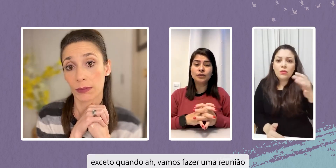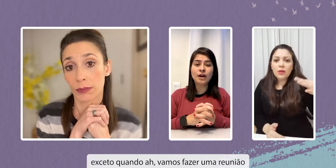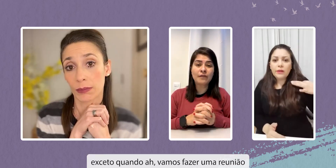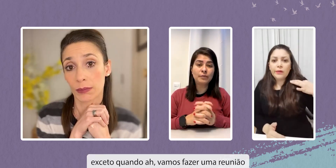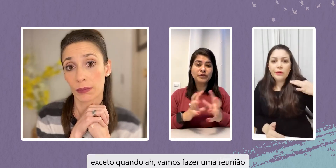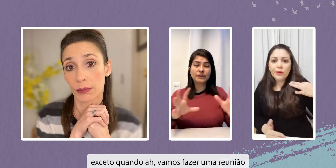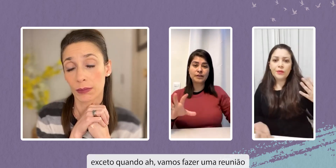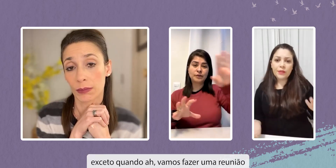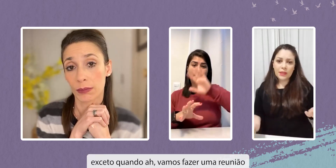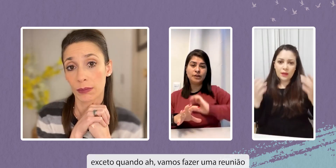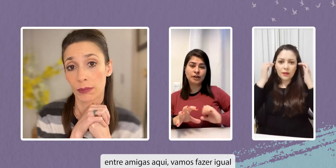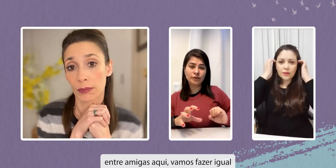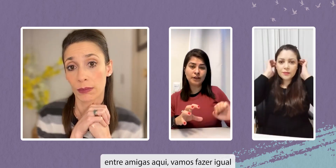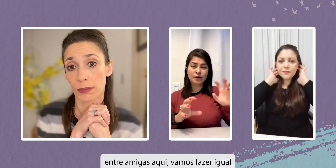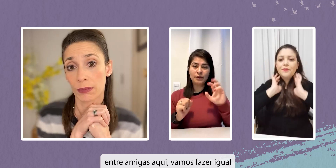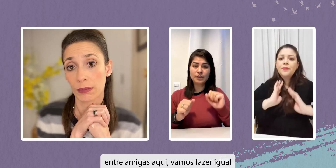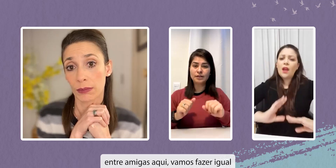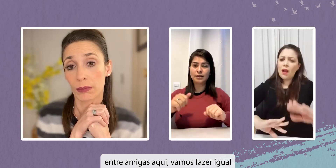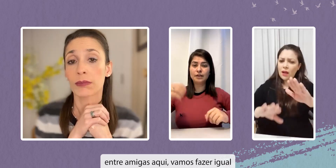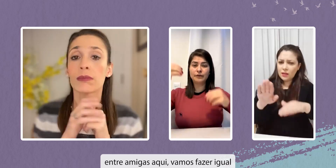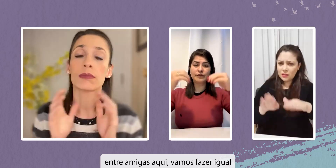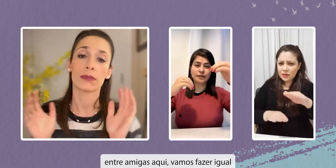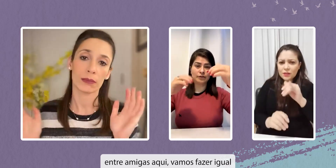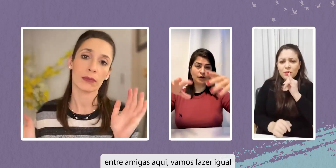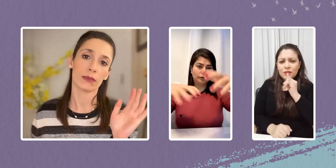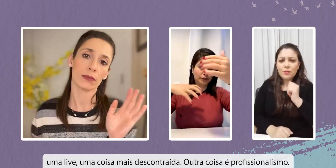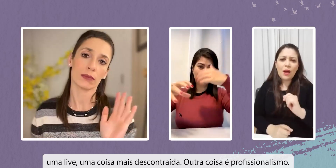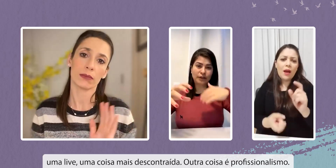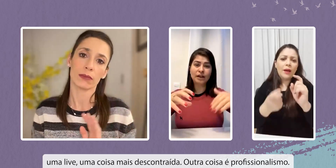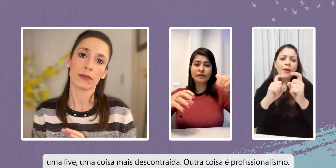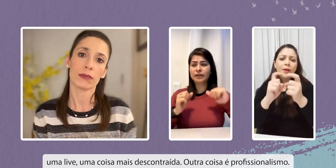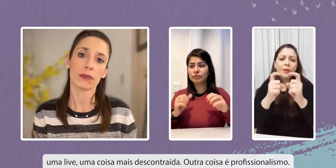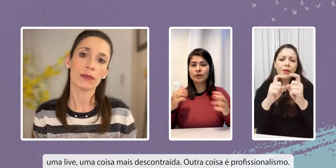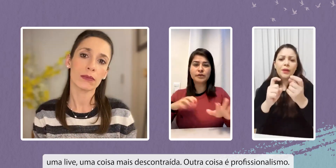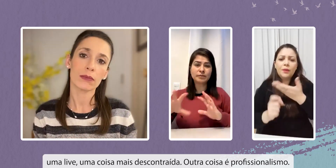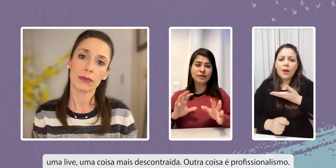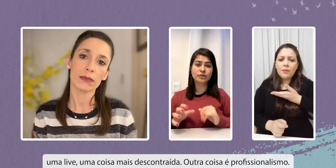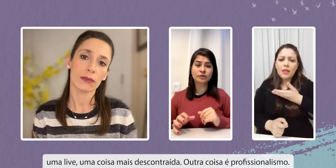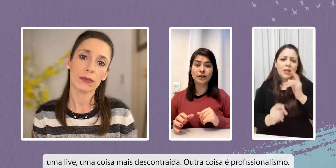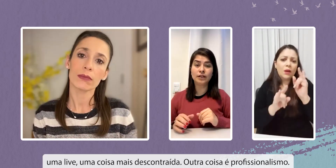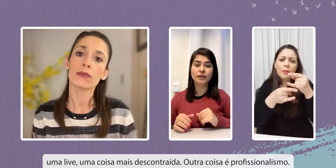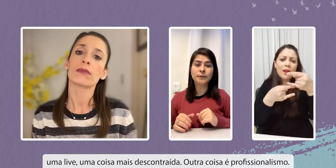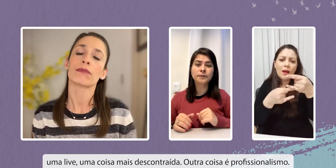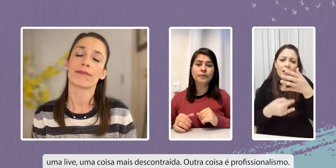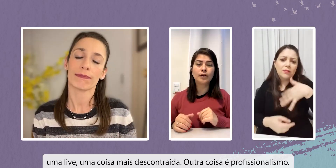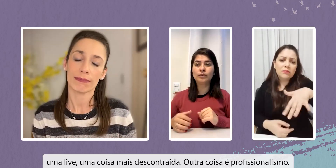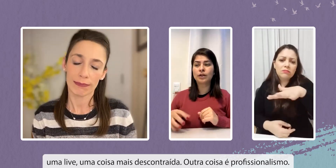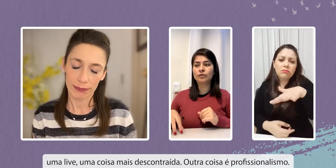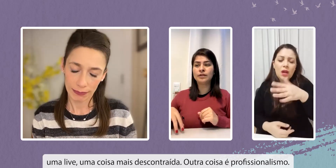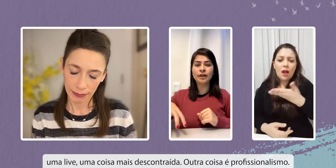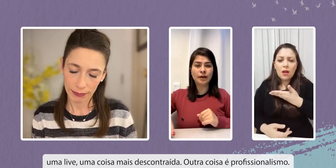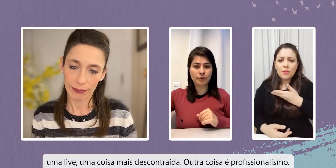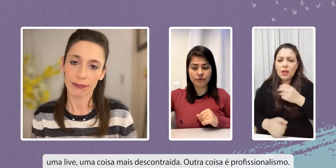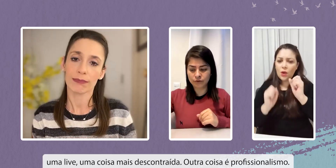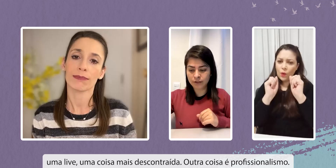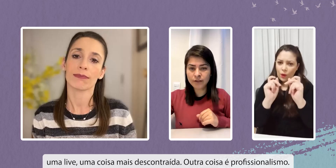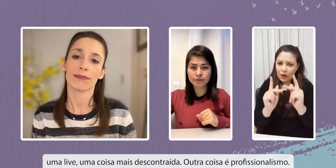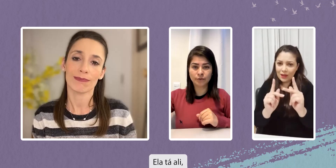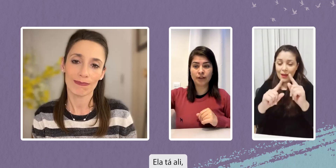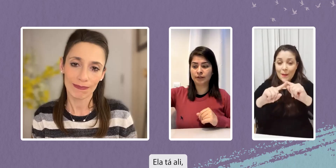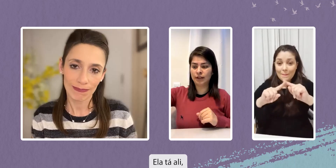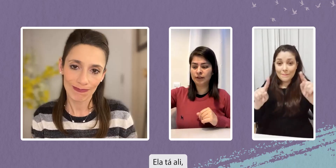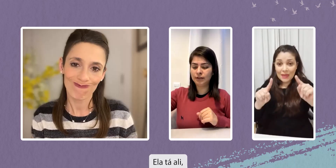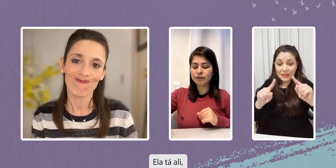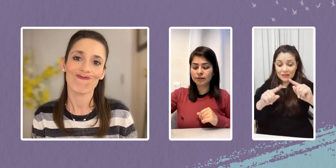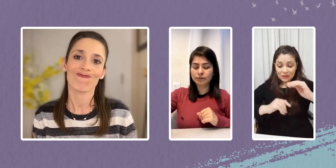exceto quando, vamos fazer uma reunião entre amigas aqui, vamos fazer igual, né, uma live, tá, uma coisa mais descontraída. Outra coisa é